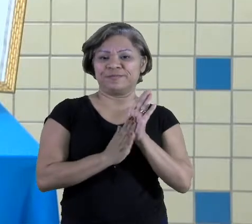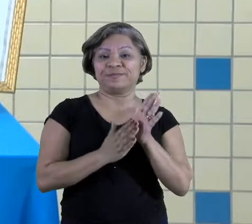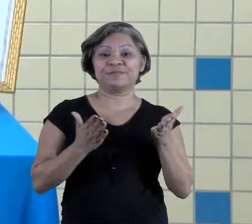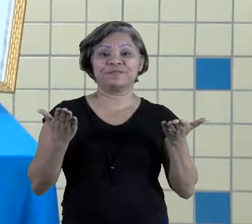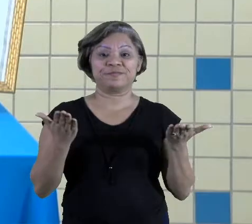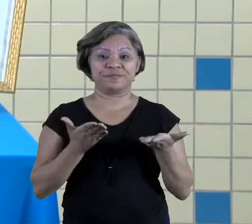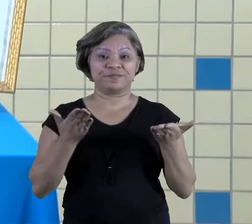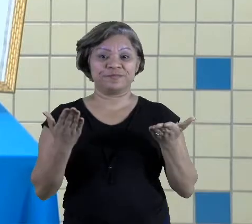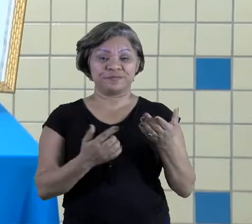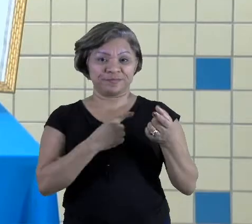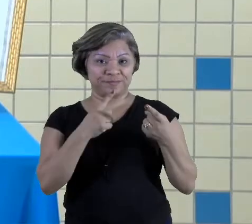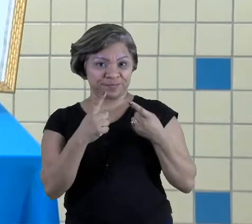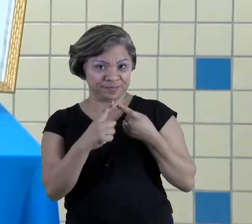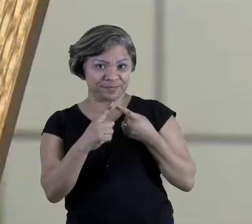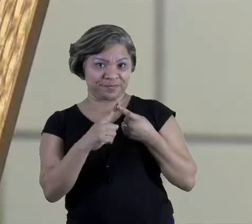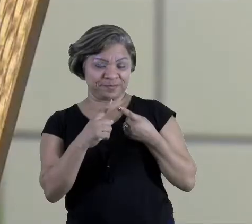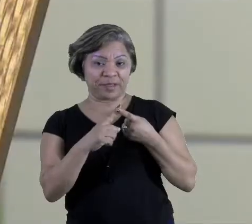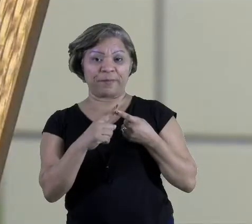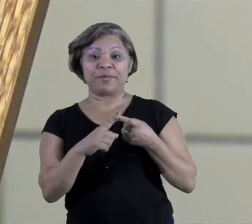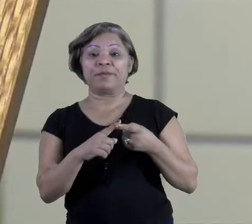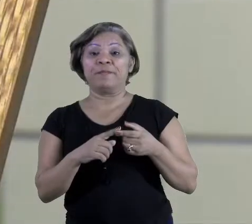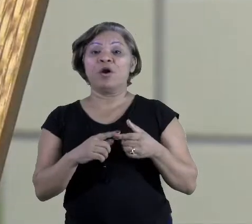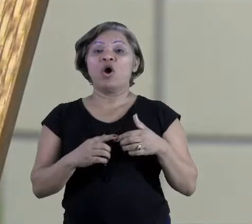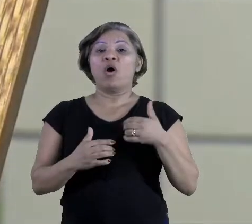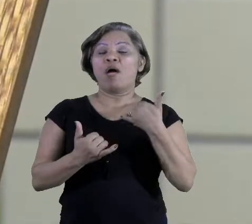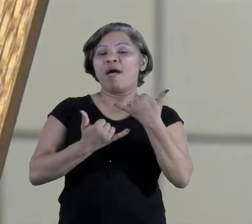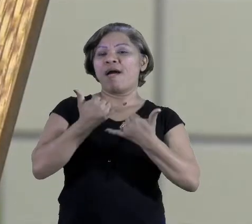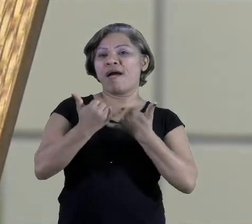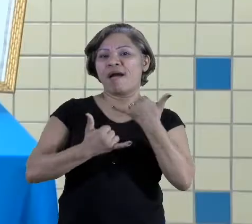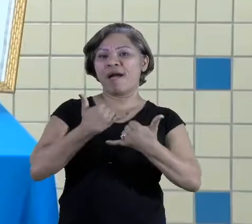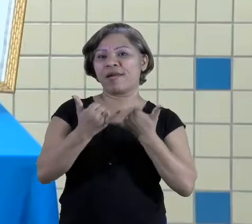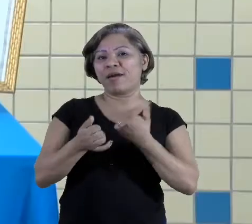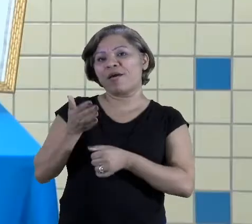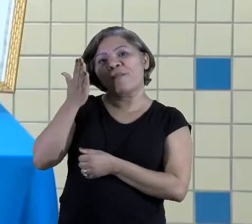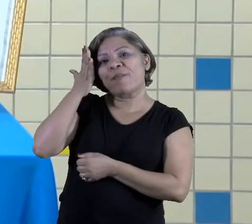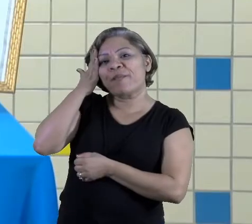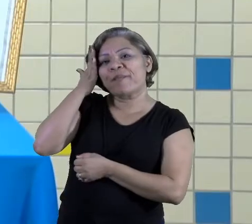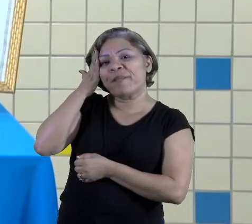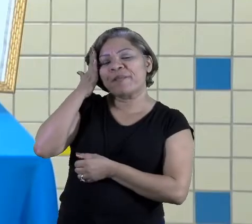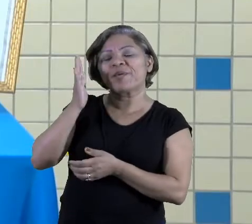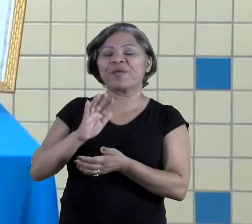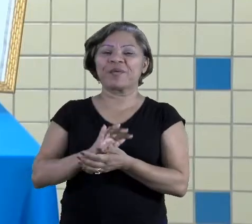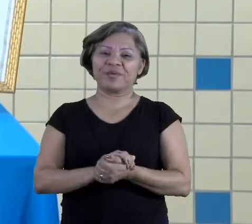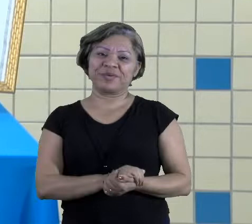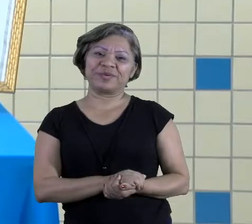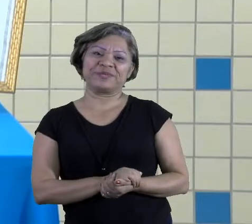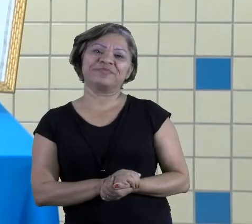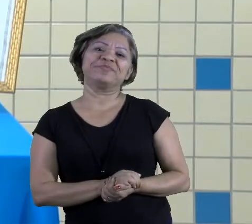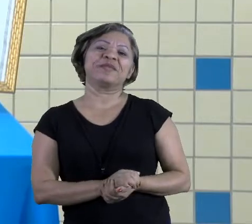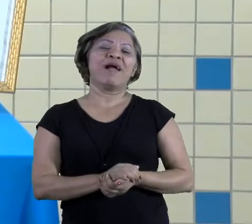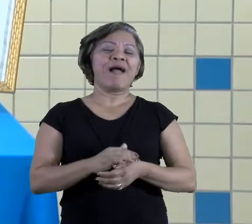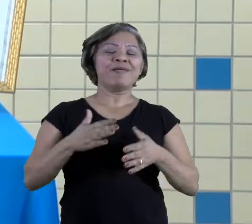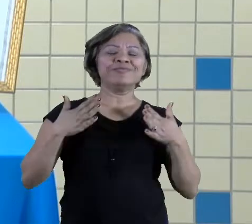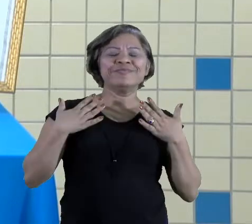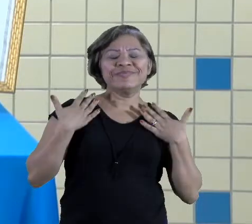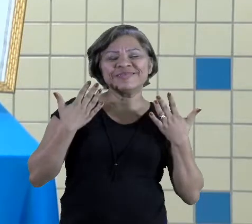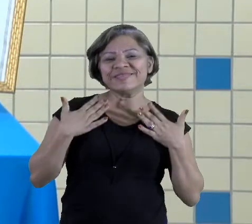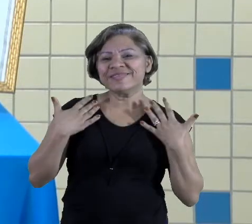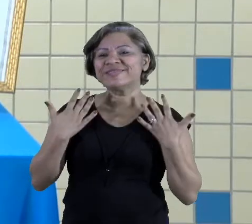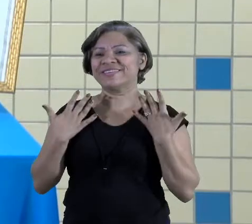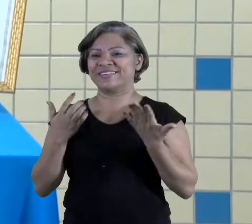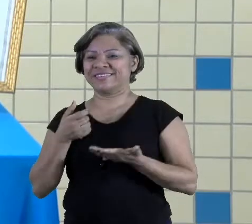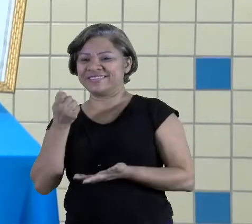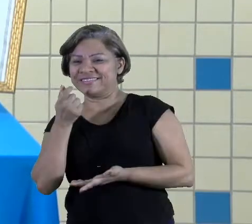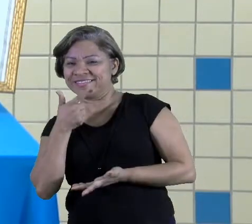delas vai ser o jogo da memória. Essa proposta é muito divertida, porque o jogo da memória é um jogo muito conhecido, um jogo